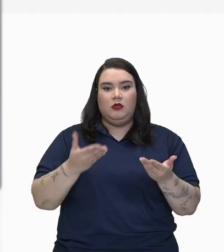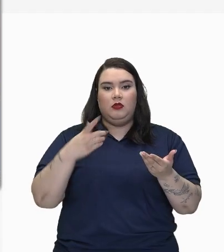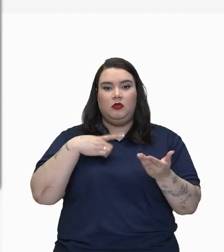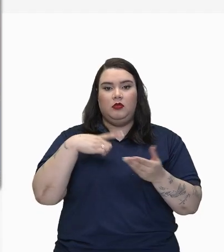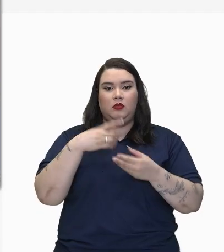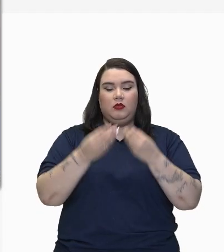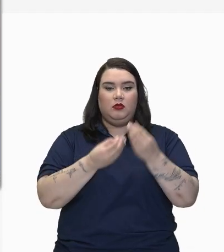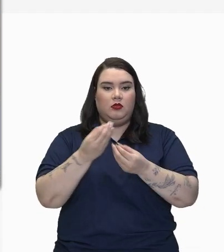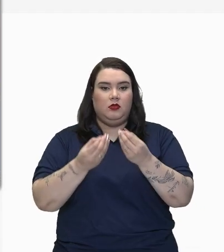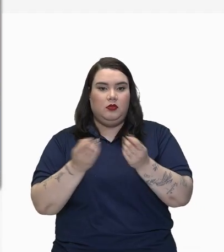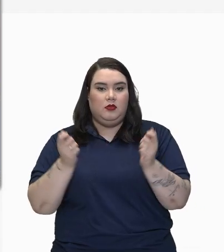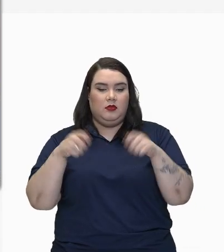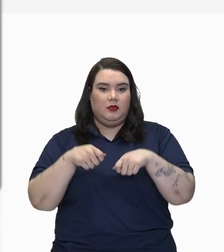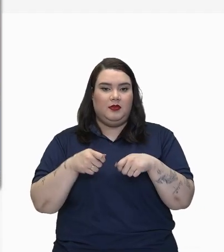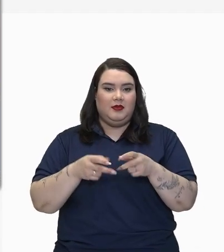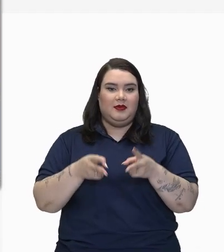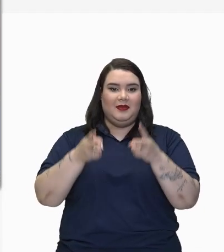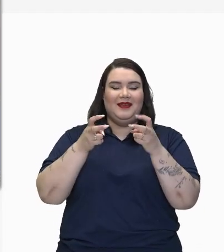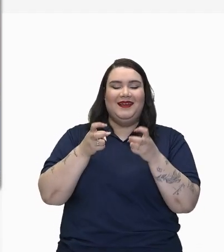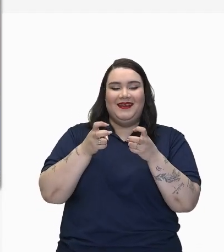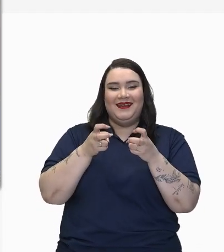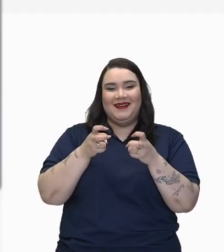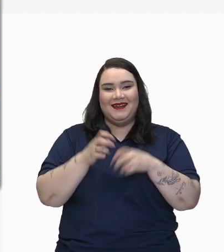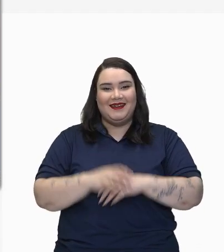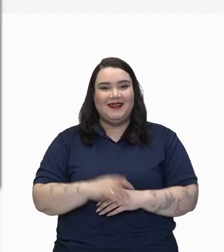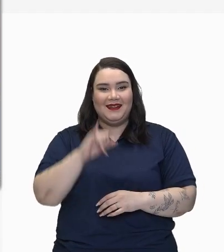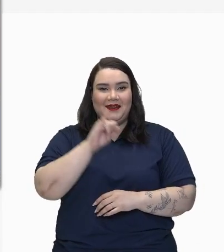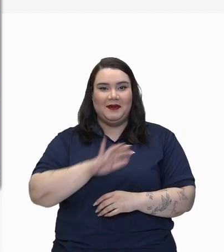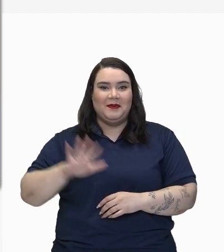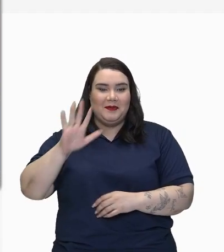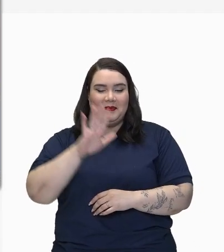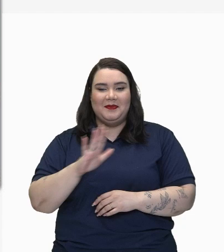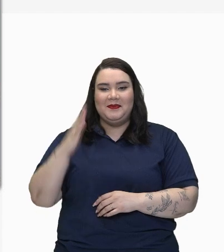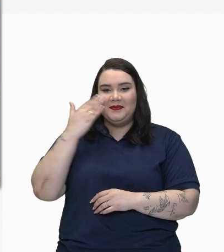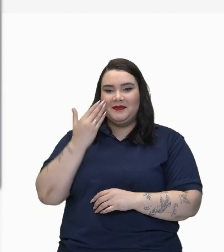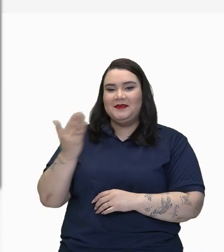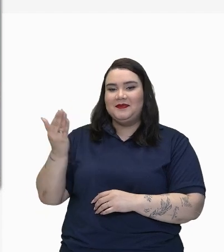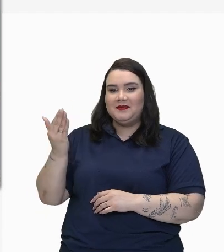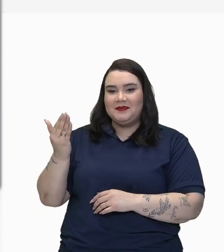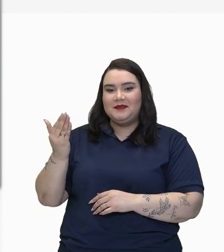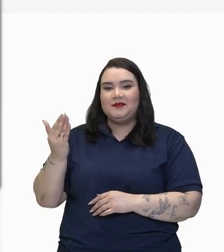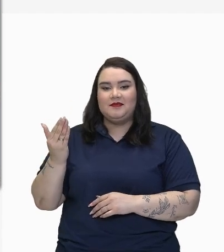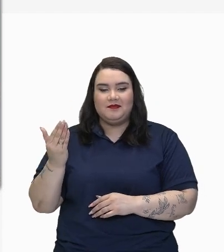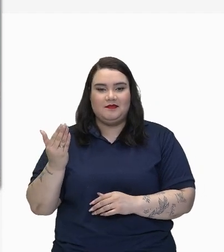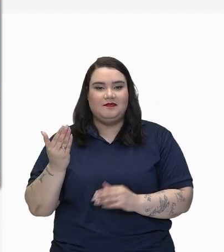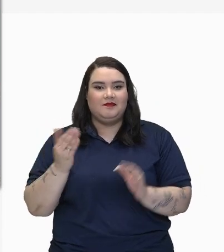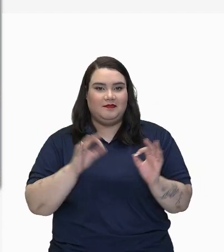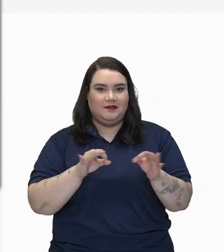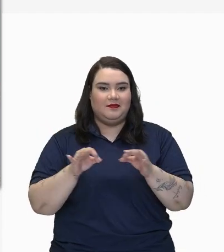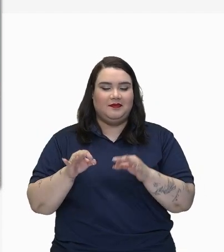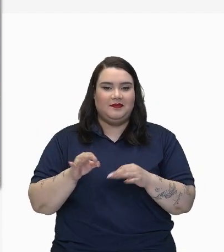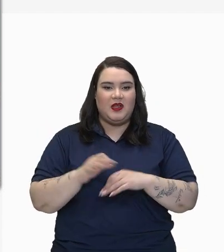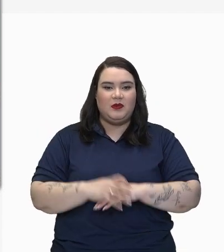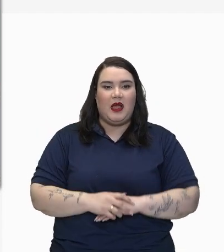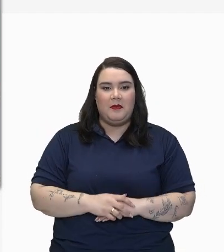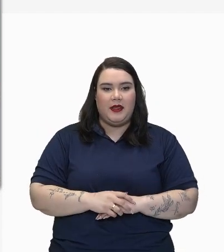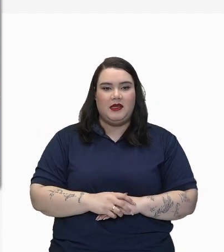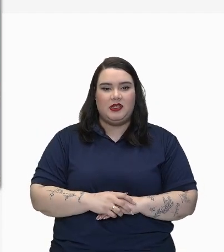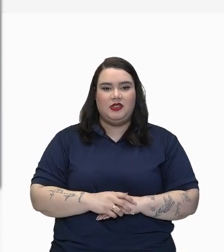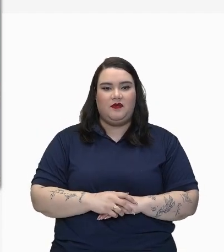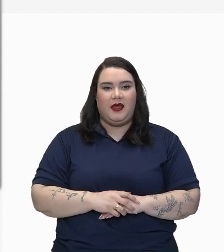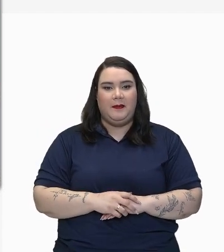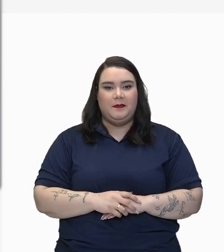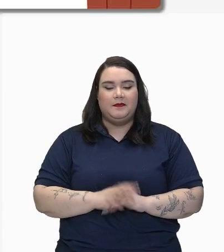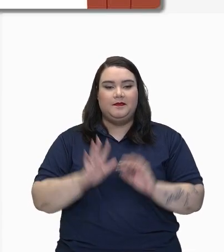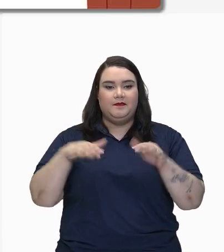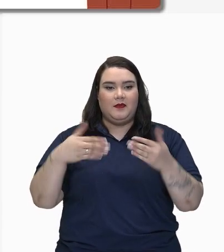gente consegue observar nessa imagem, né, representando aí essa grande diversidade. Um outro fator é